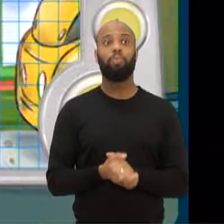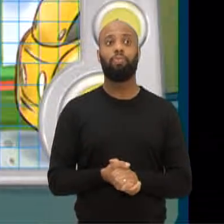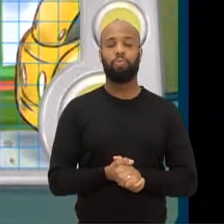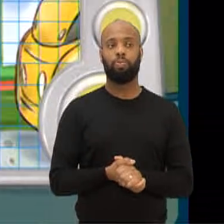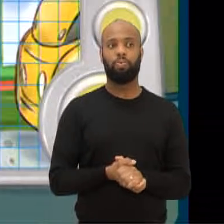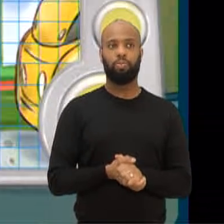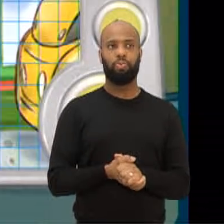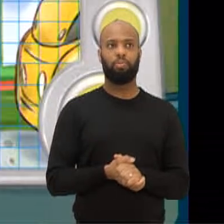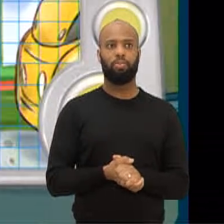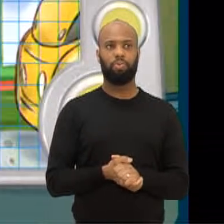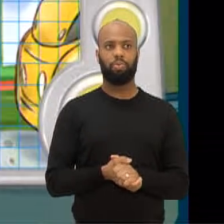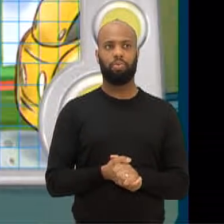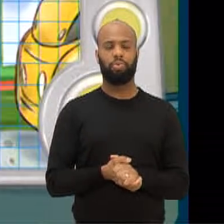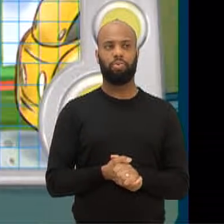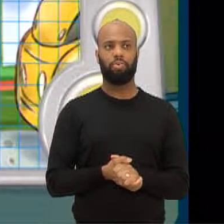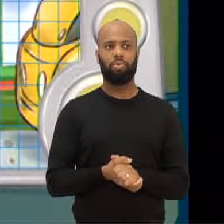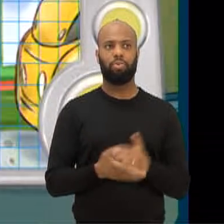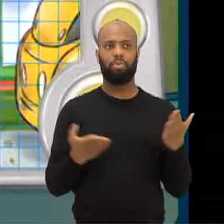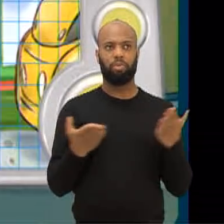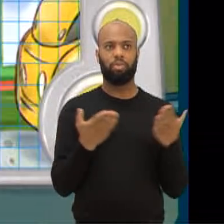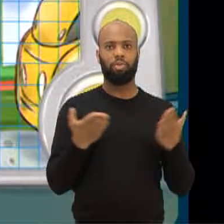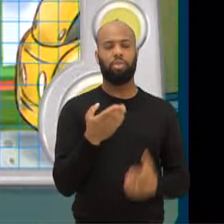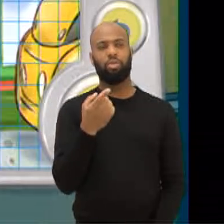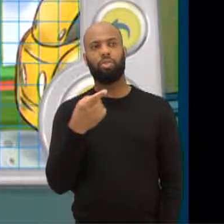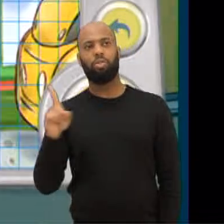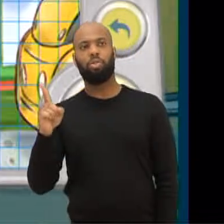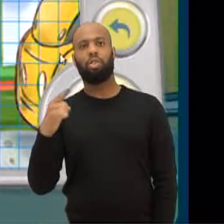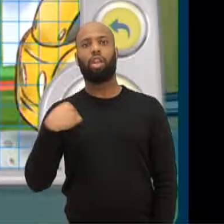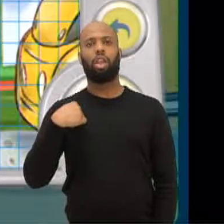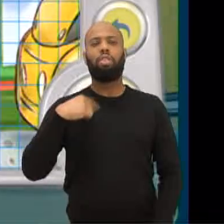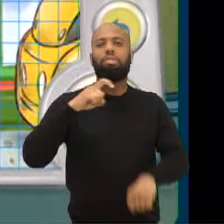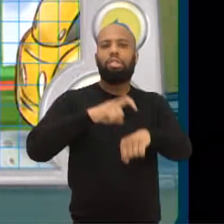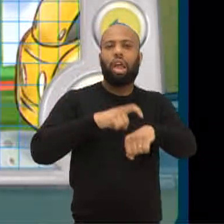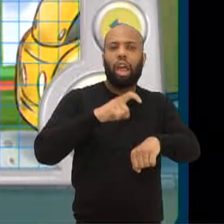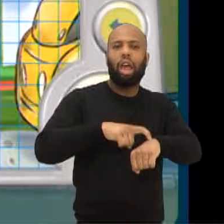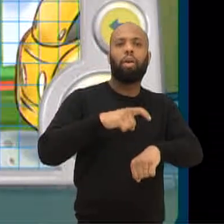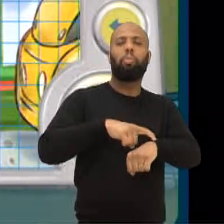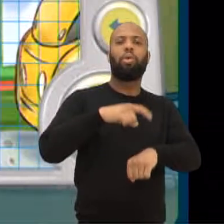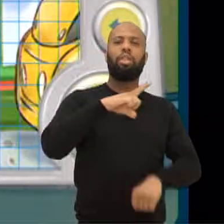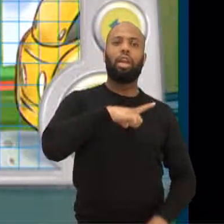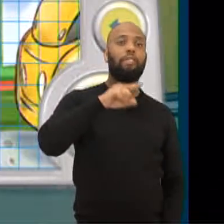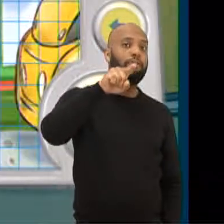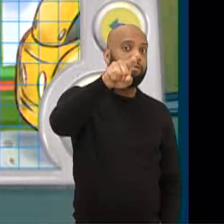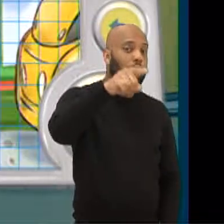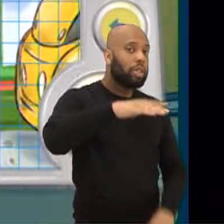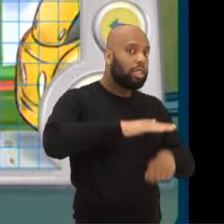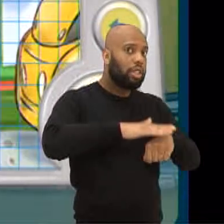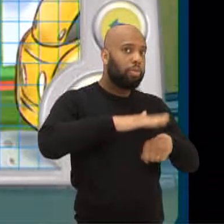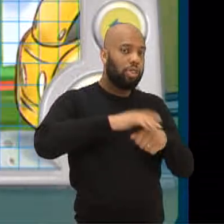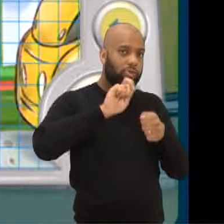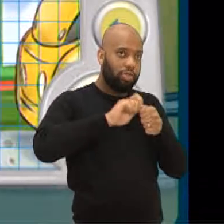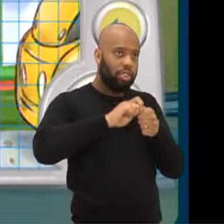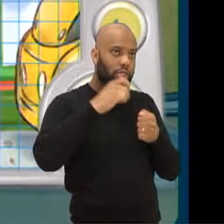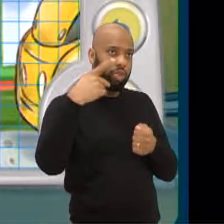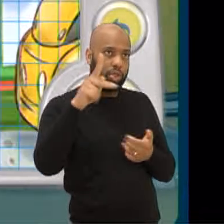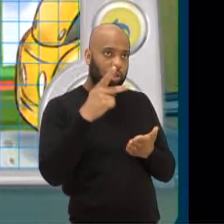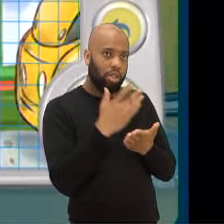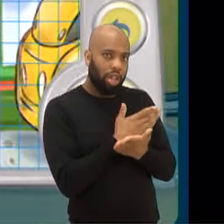Agora, essa última peça, eu vou deixar para que vocês façam aí uma anotação no